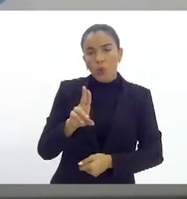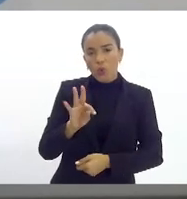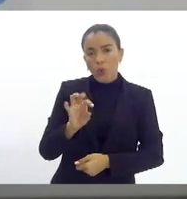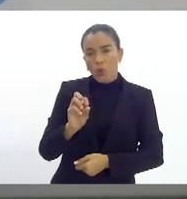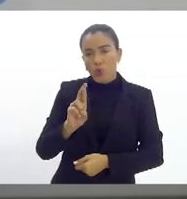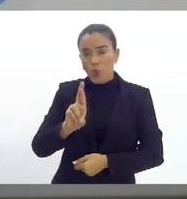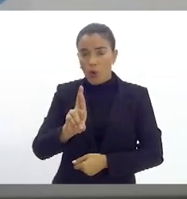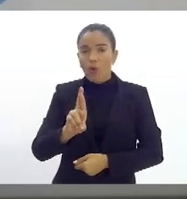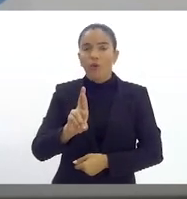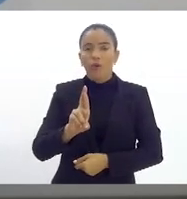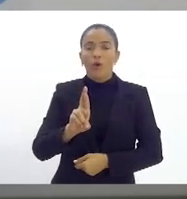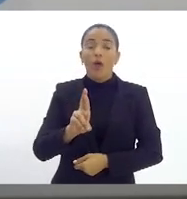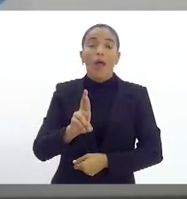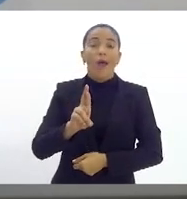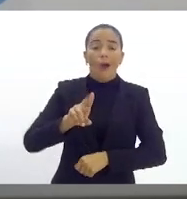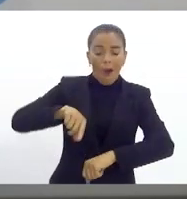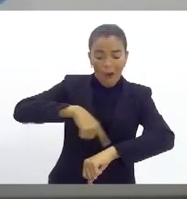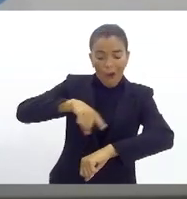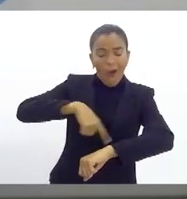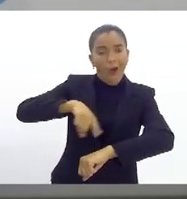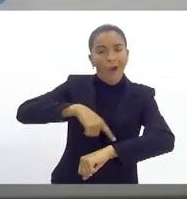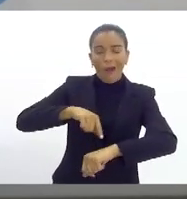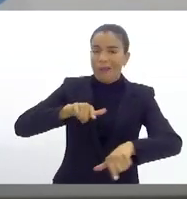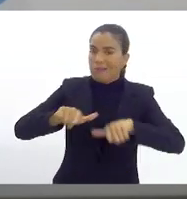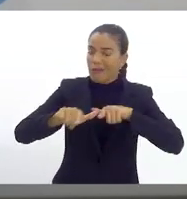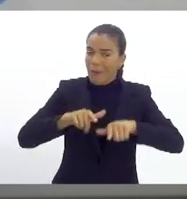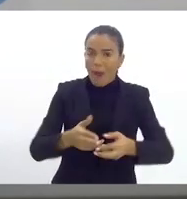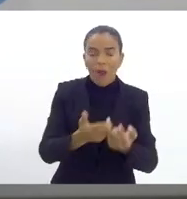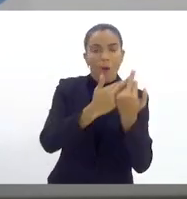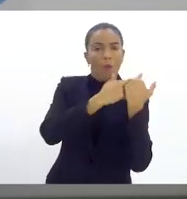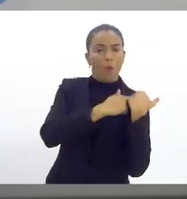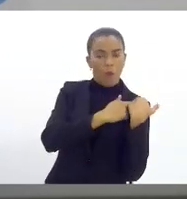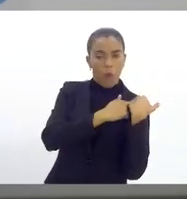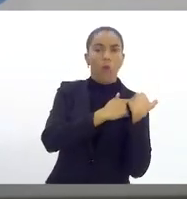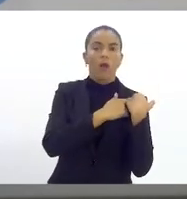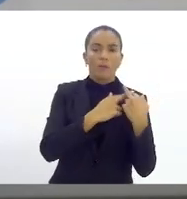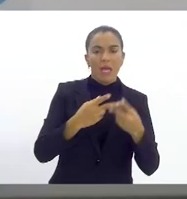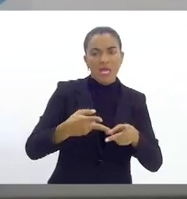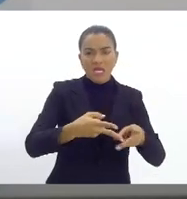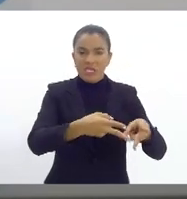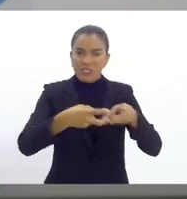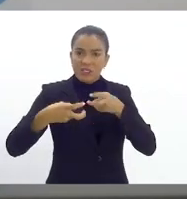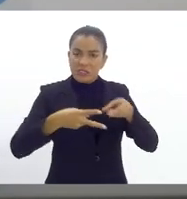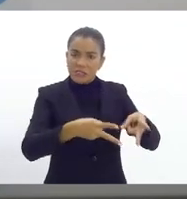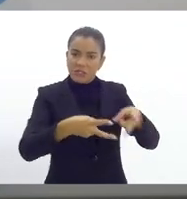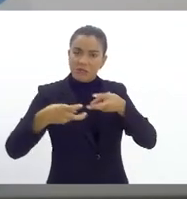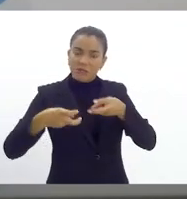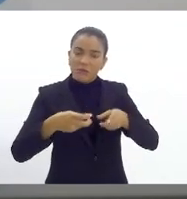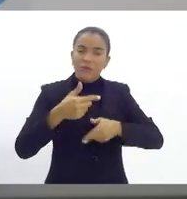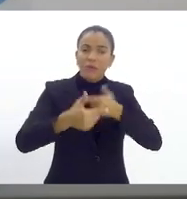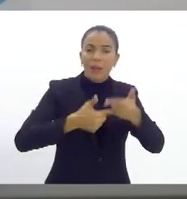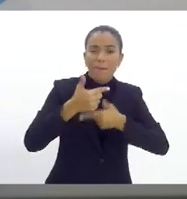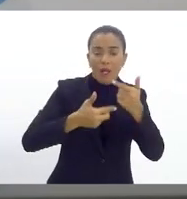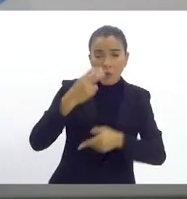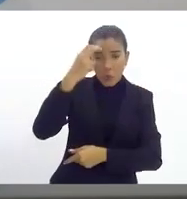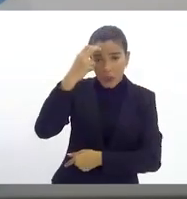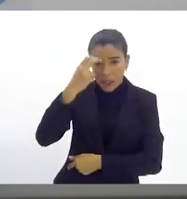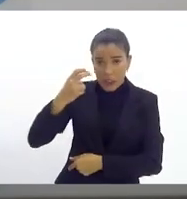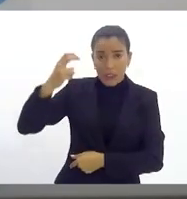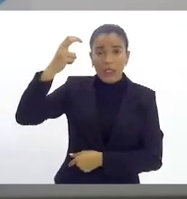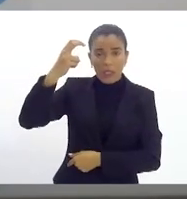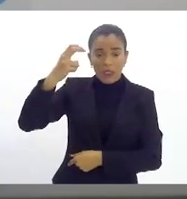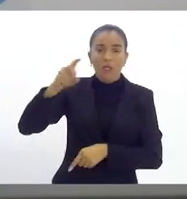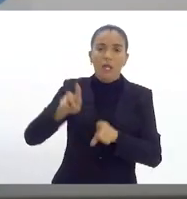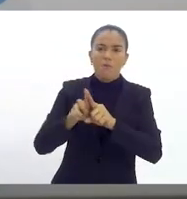a maior carga horária de trabalho ou seja sobre quem recaia hiper exploração do trabalho intelectual e também do trabalho